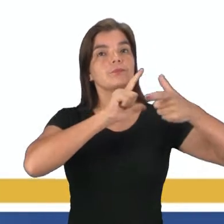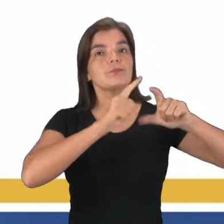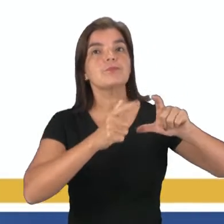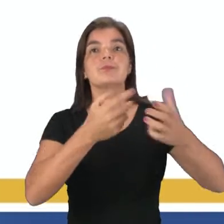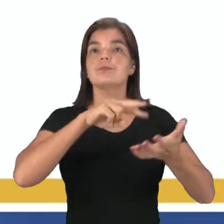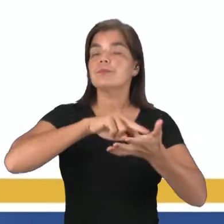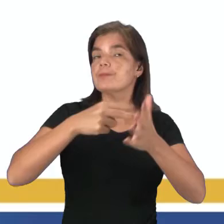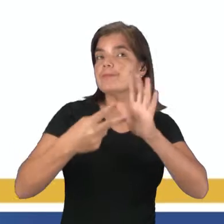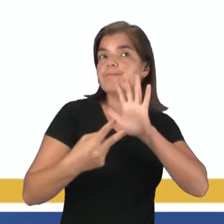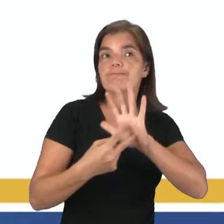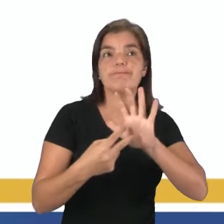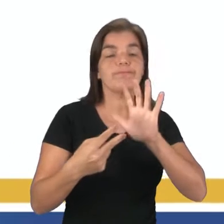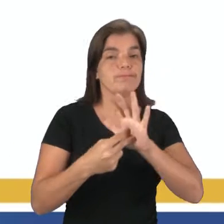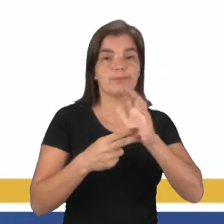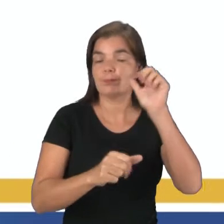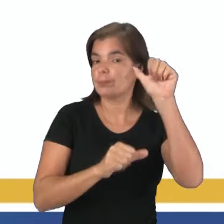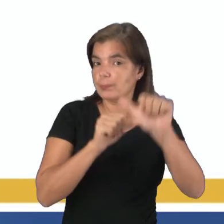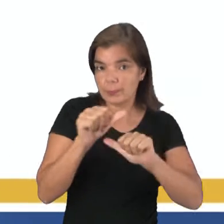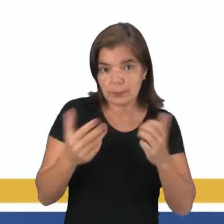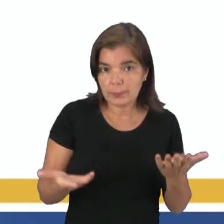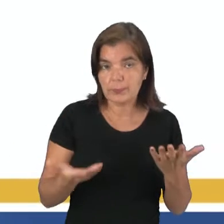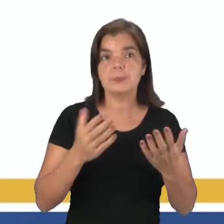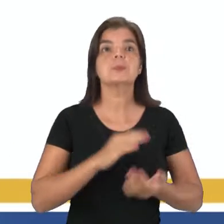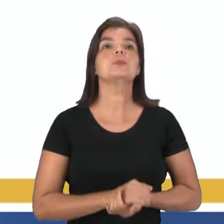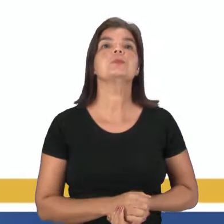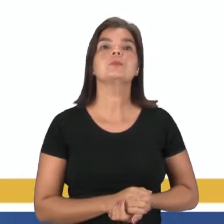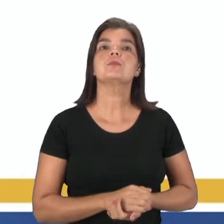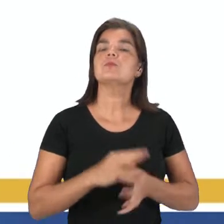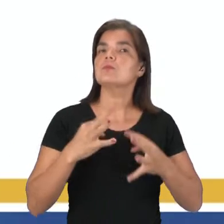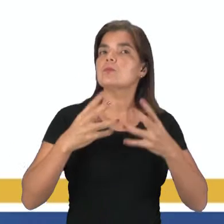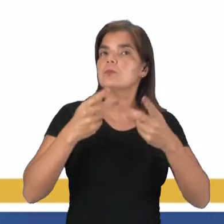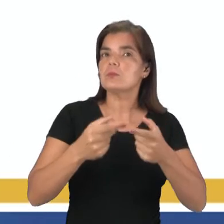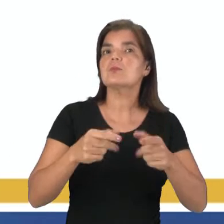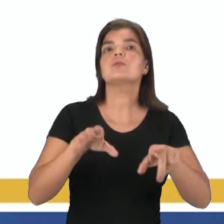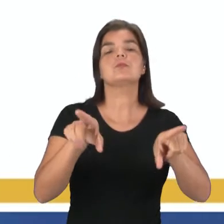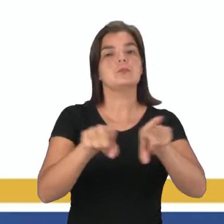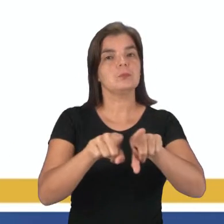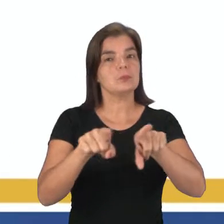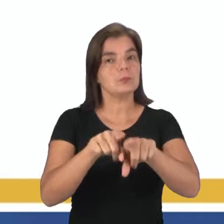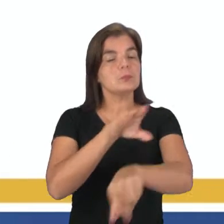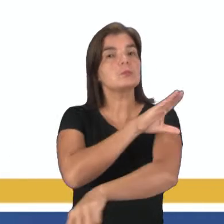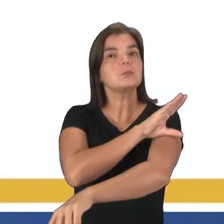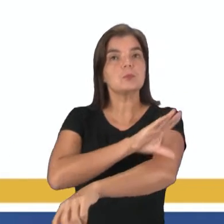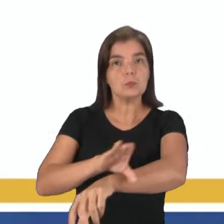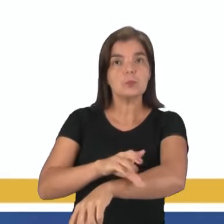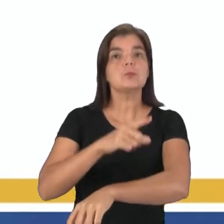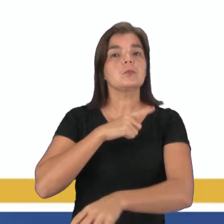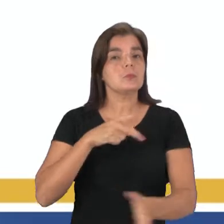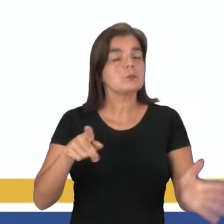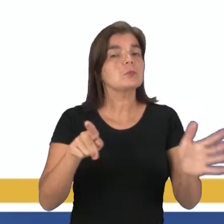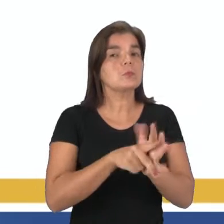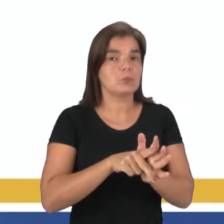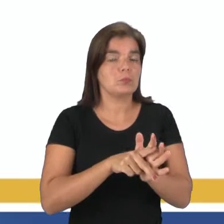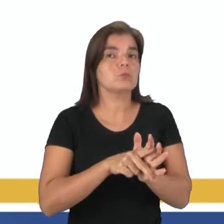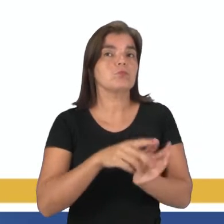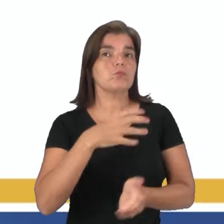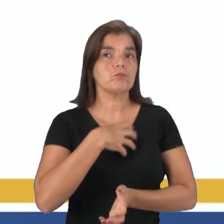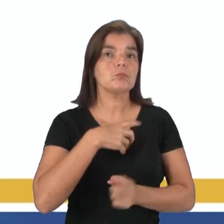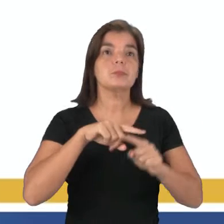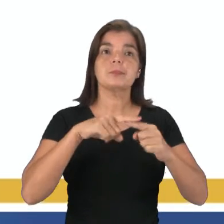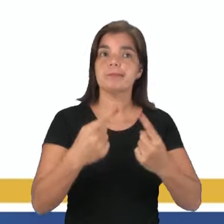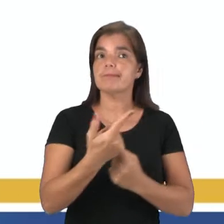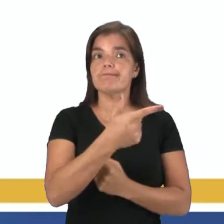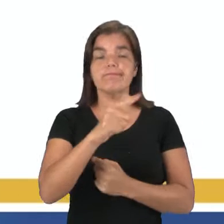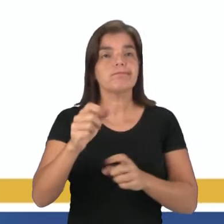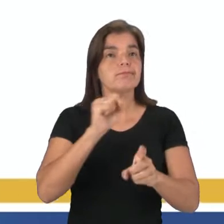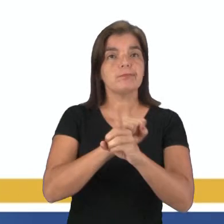fala de sociedades tradicionais, não quer dizer que elas não se modifiquem. Todo aspecto de determinada cultura tem a sua